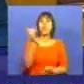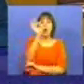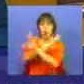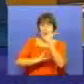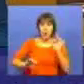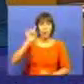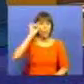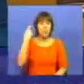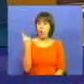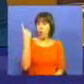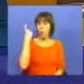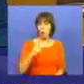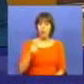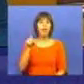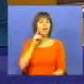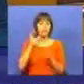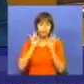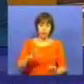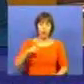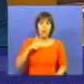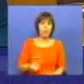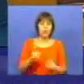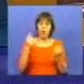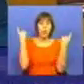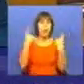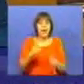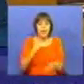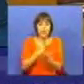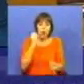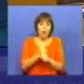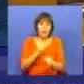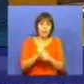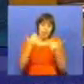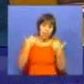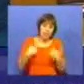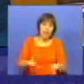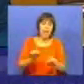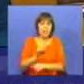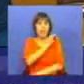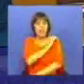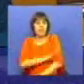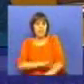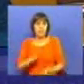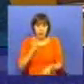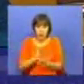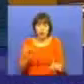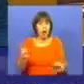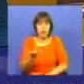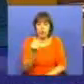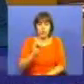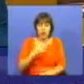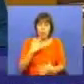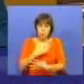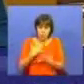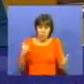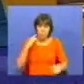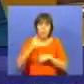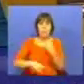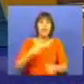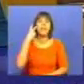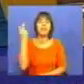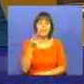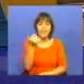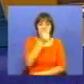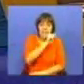Europeia, soubemos ontem, garante que em Portugal não basta trabalhar para deixar de ser pobre. Temos uma imensa geração a viver